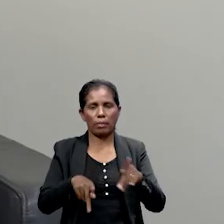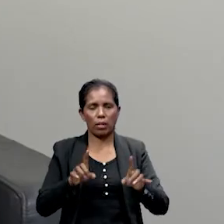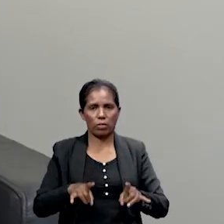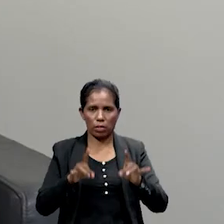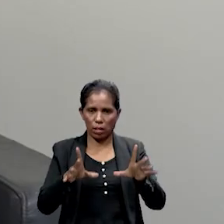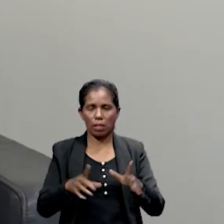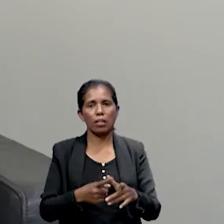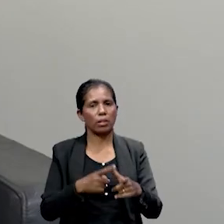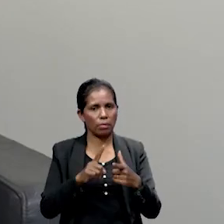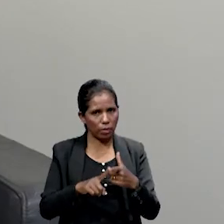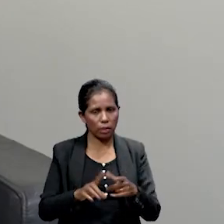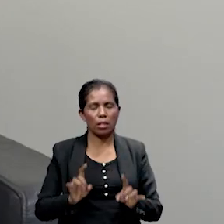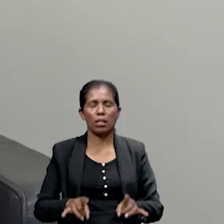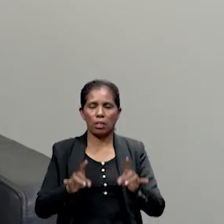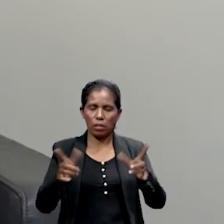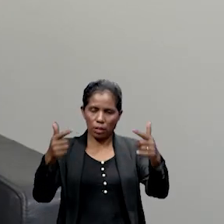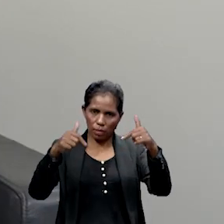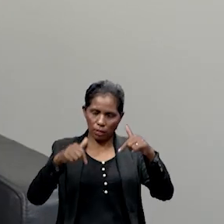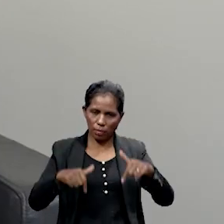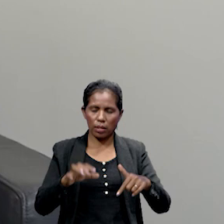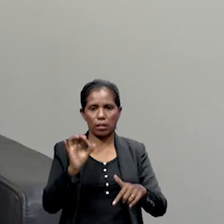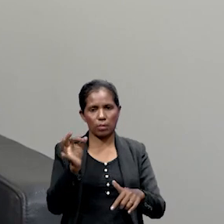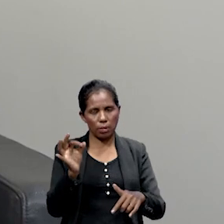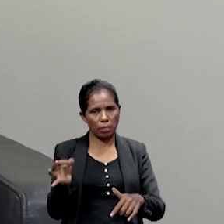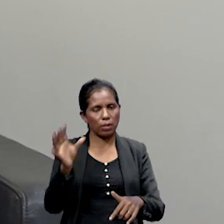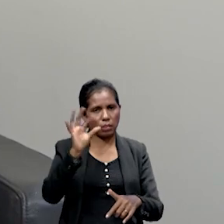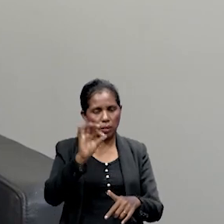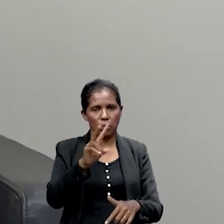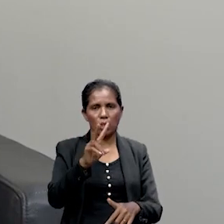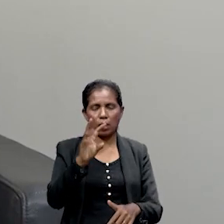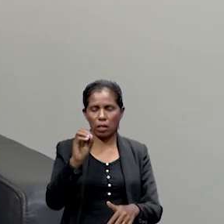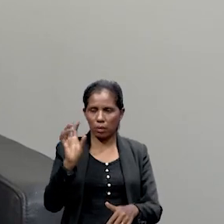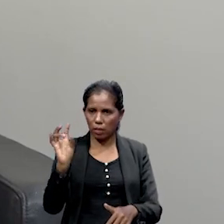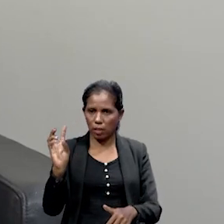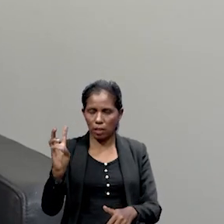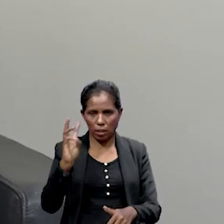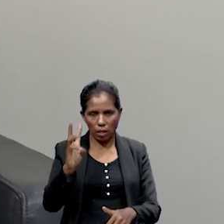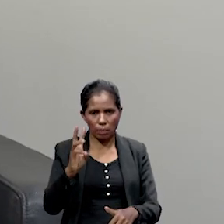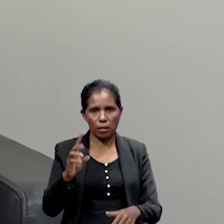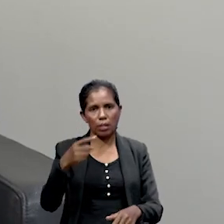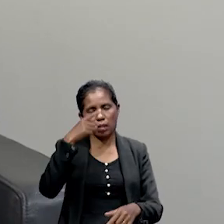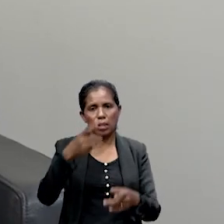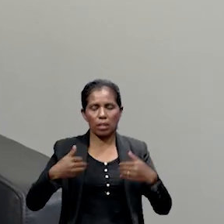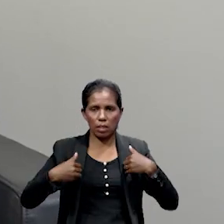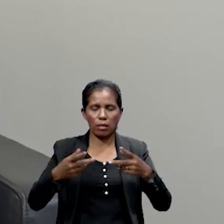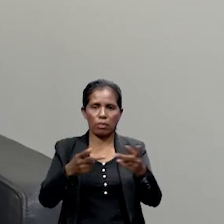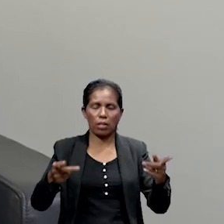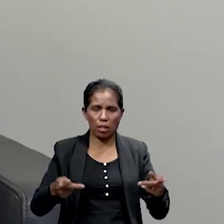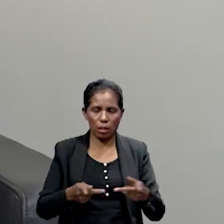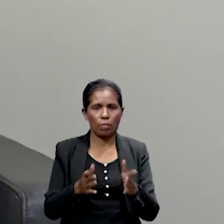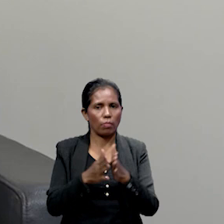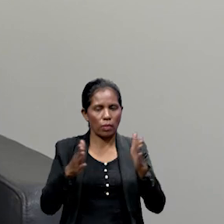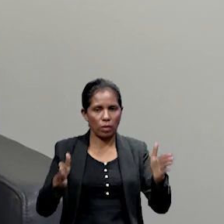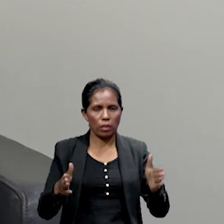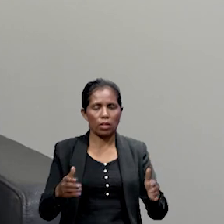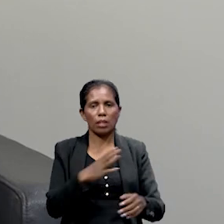e depois Australia mai 99 mai 2006 então ia fatin bot ia memorial idane